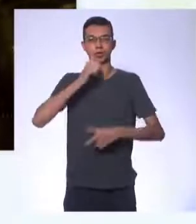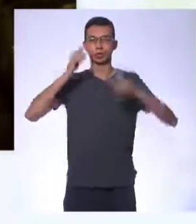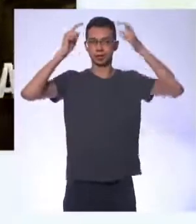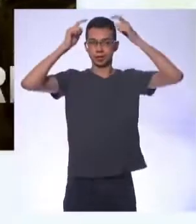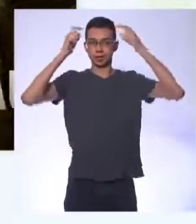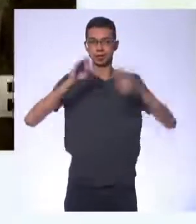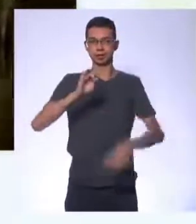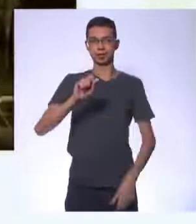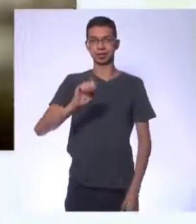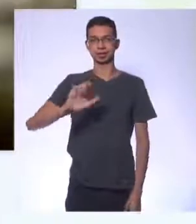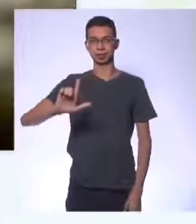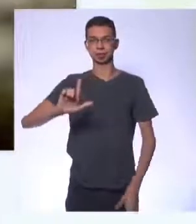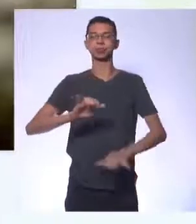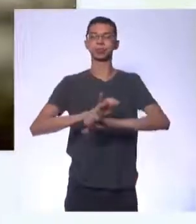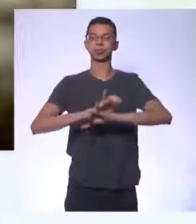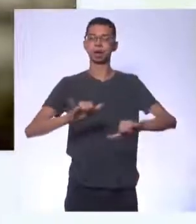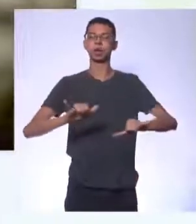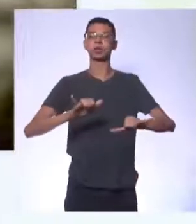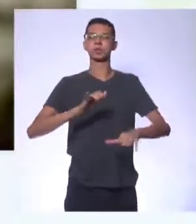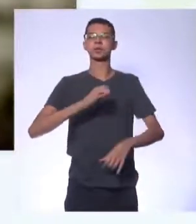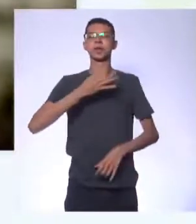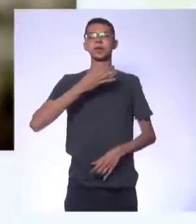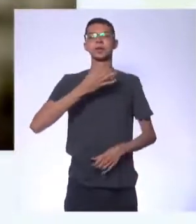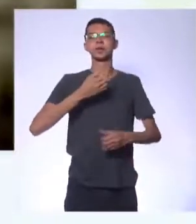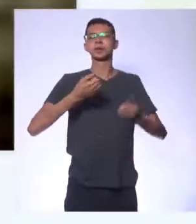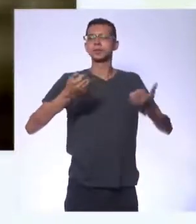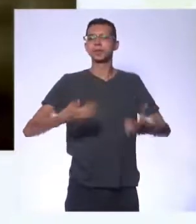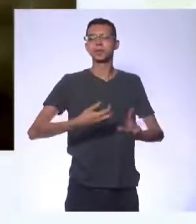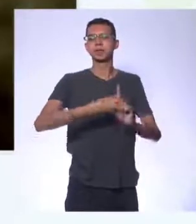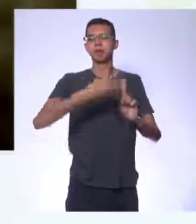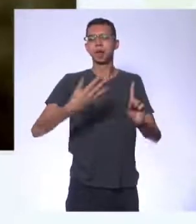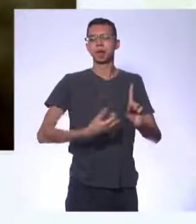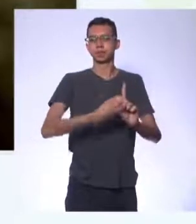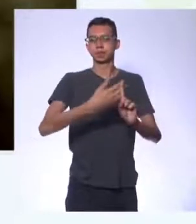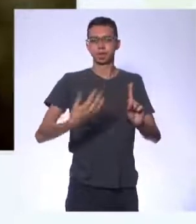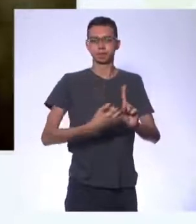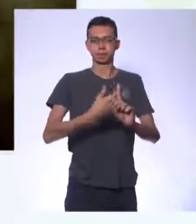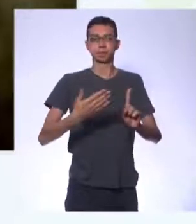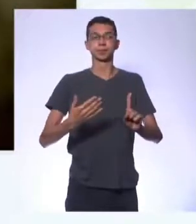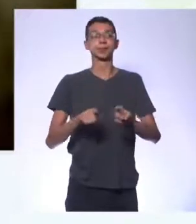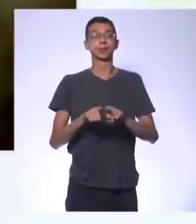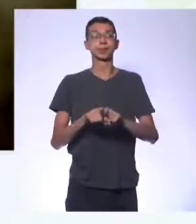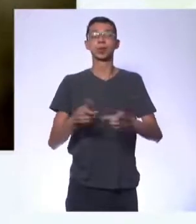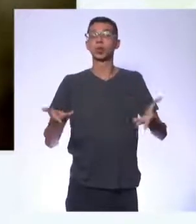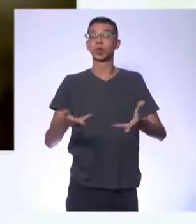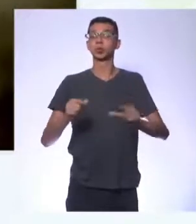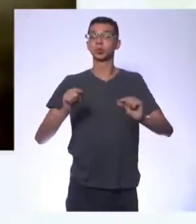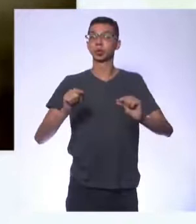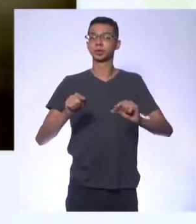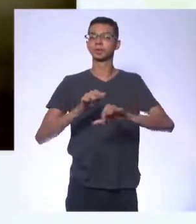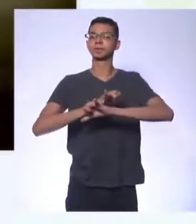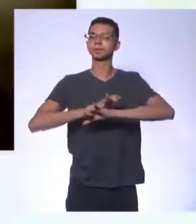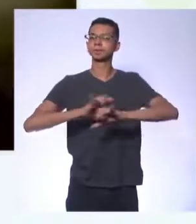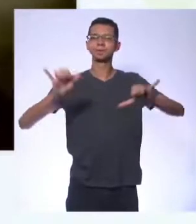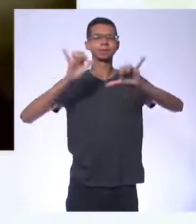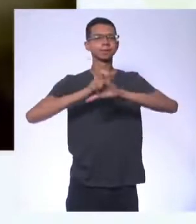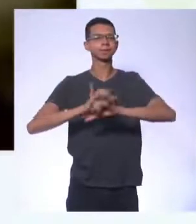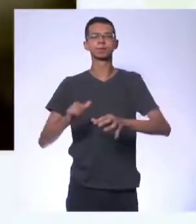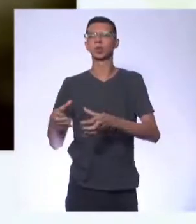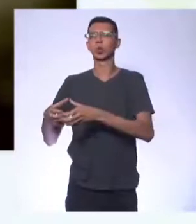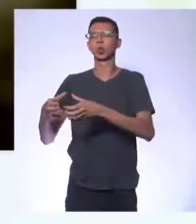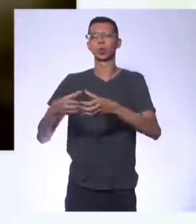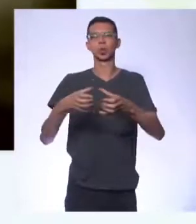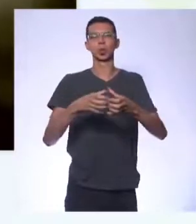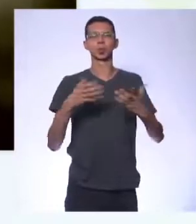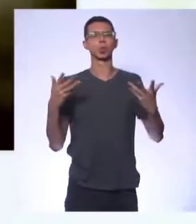deputados e senadores. A extinção do elemento servil é hoje a aspiração aclamada por todas as classes. Confio que